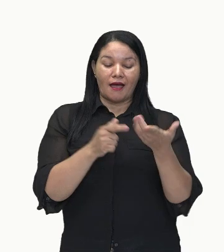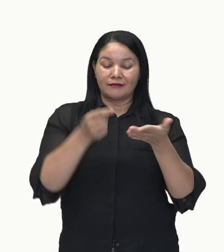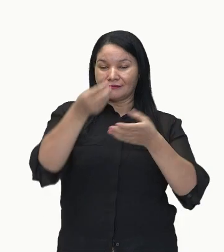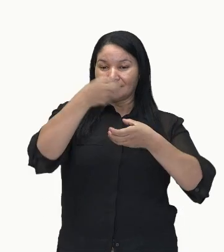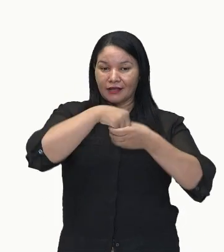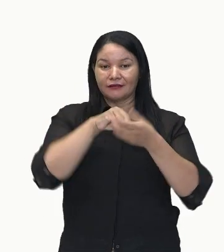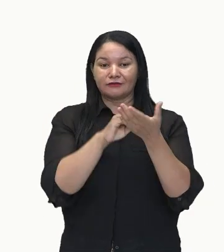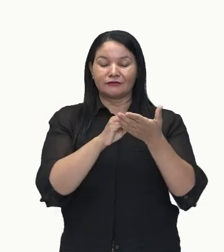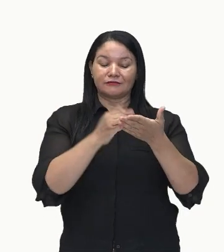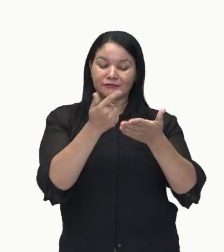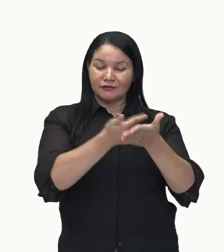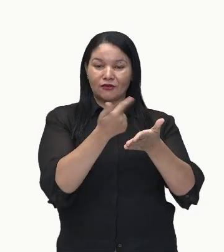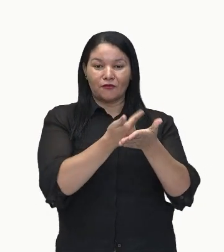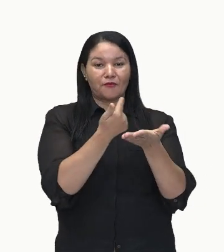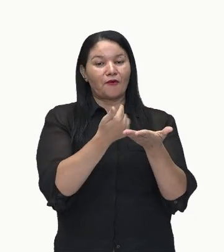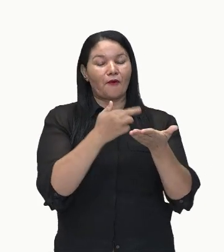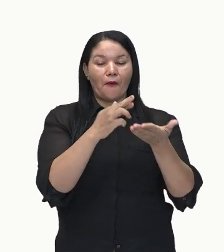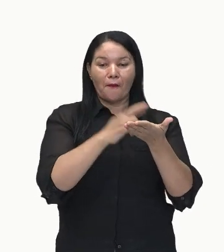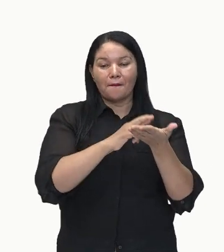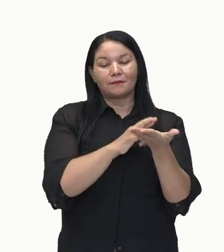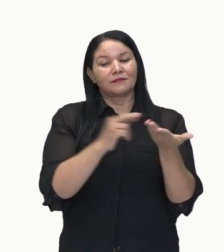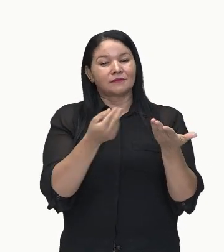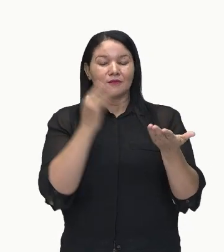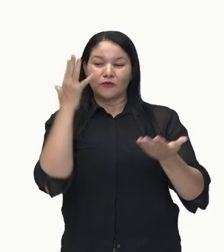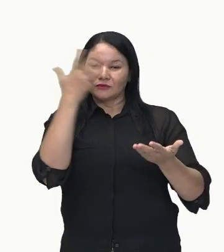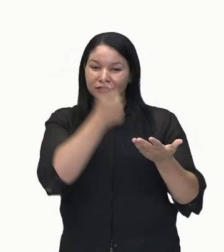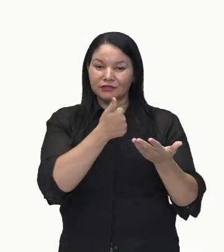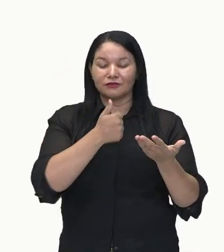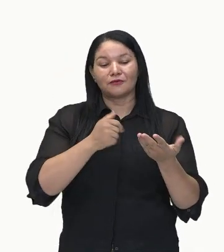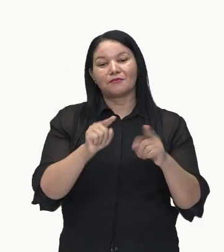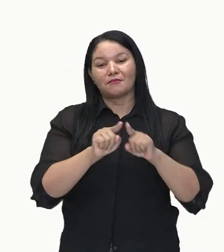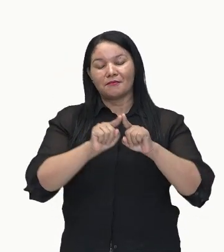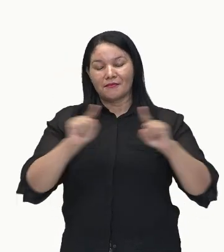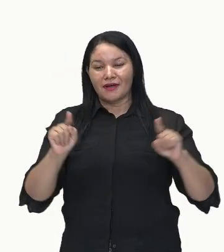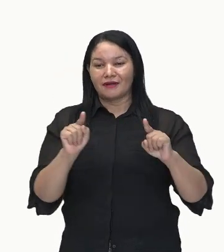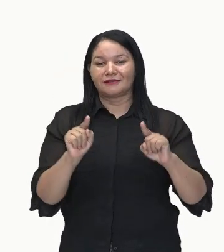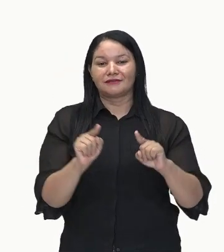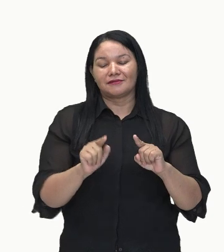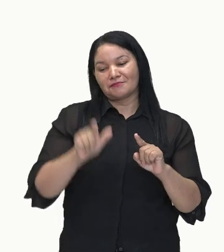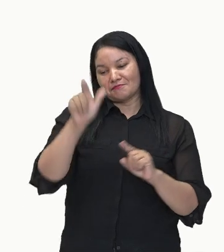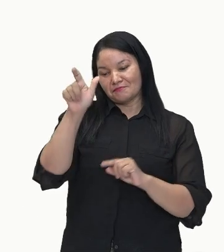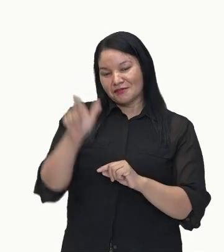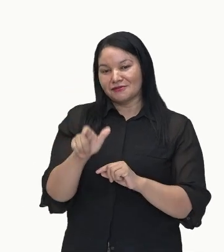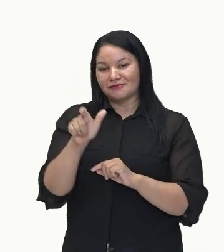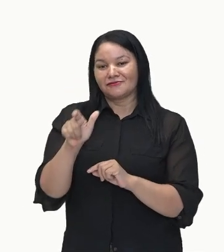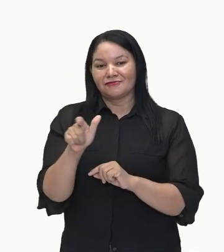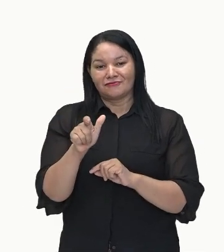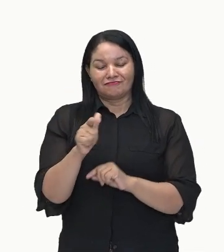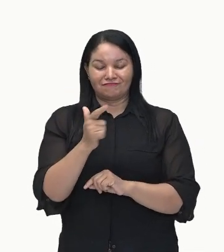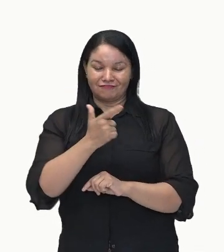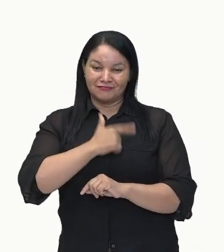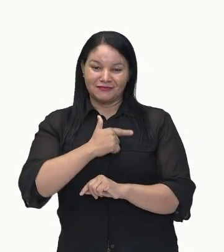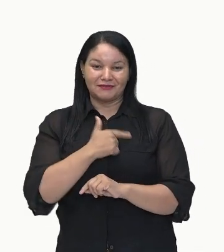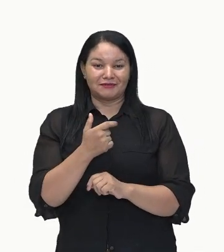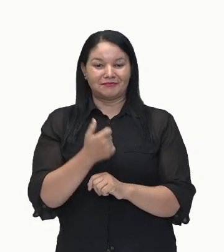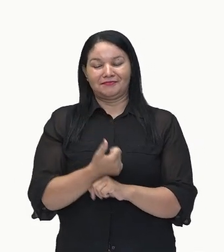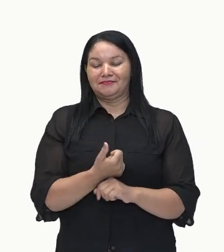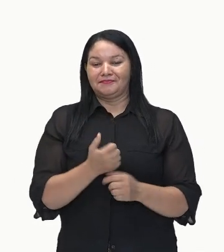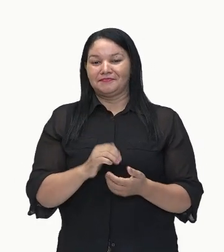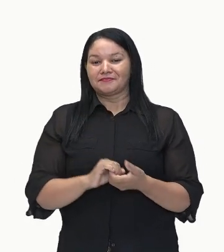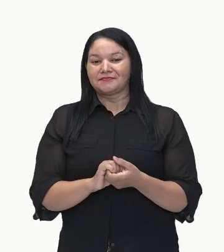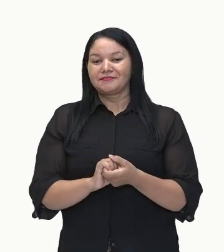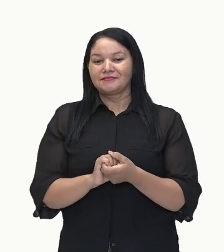história, mas ele é o quê? Olha só, como és bonito no romance, mas ele é feio na realidade.